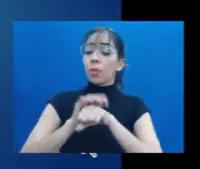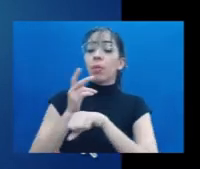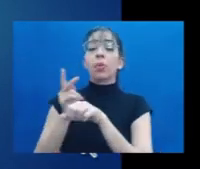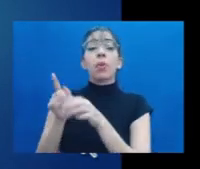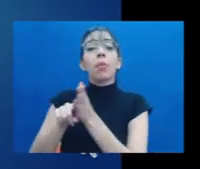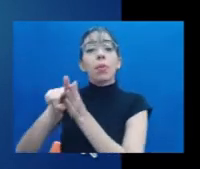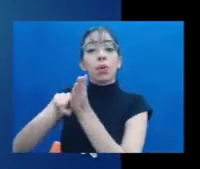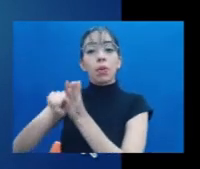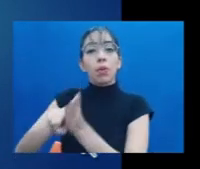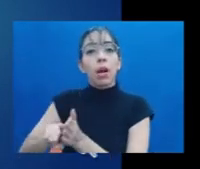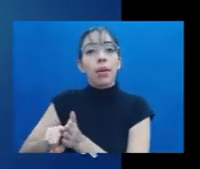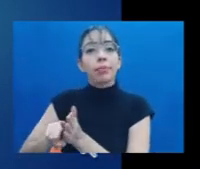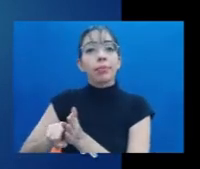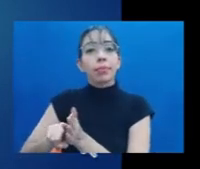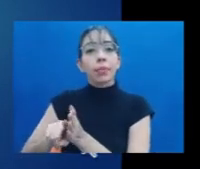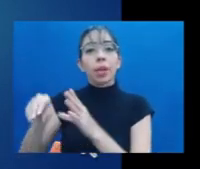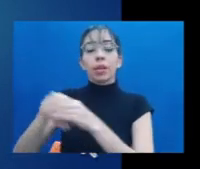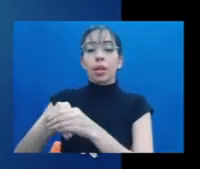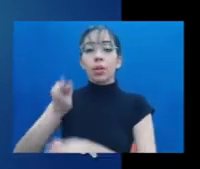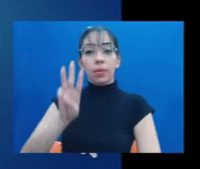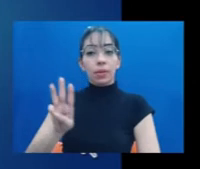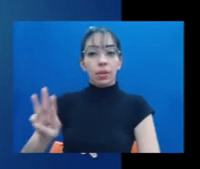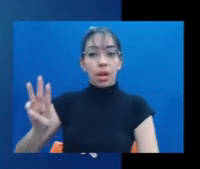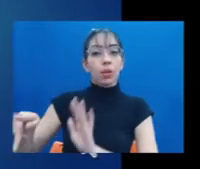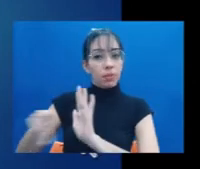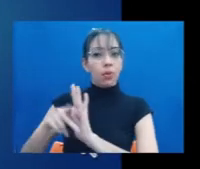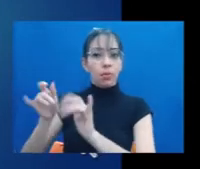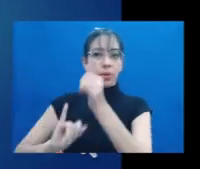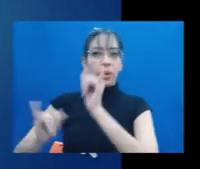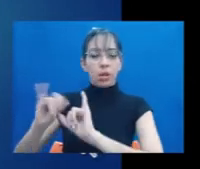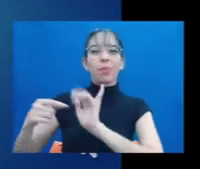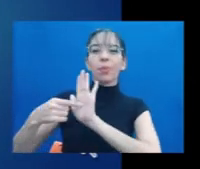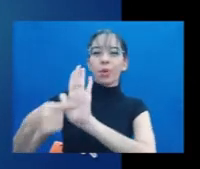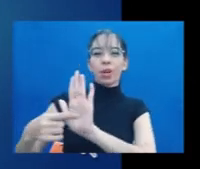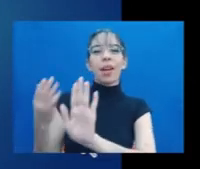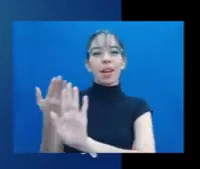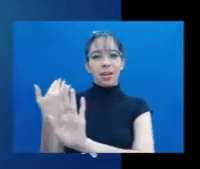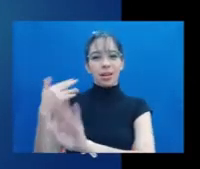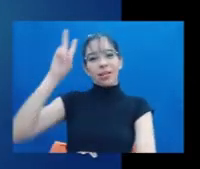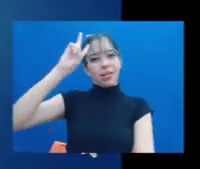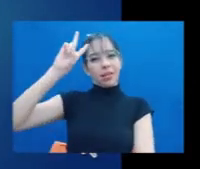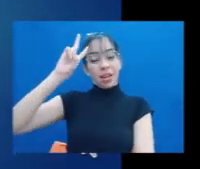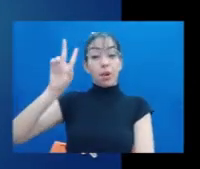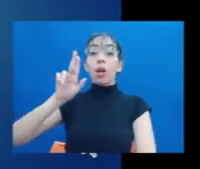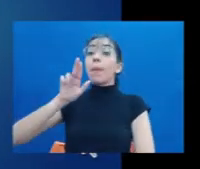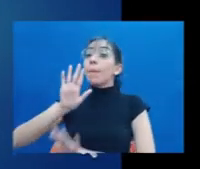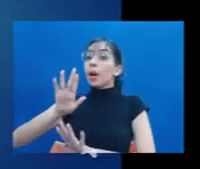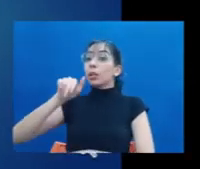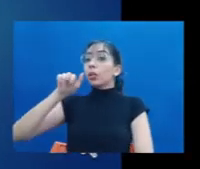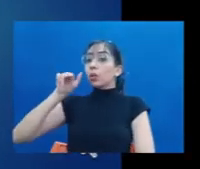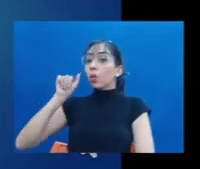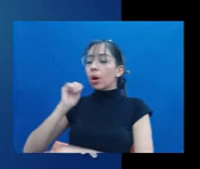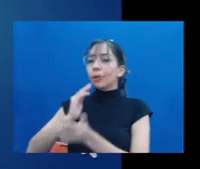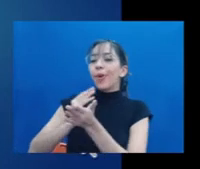que vocês tenham curiosidade, vocês podem acessar a FISP para ter essas informações. Então, nunca, né, comece a manipular